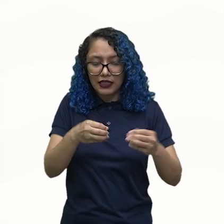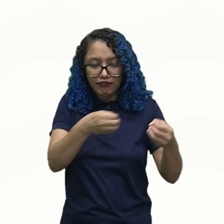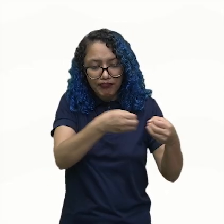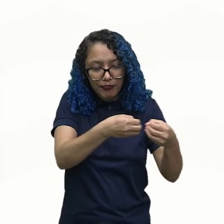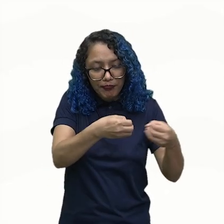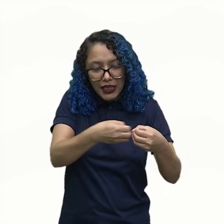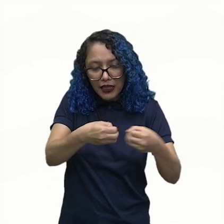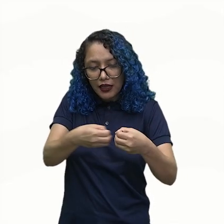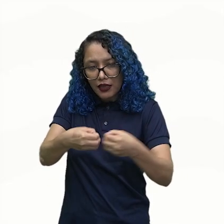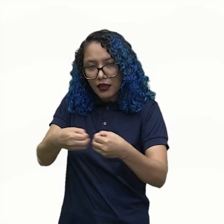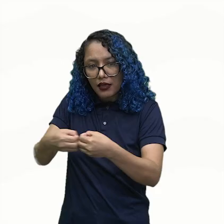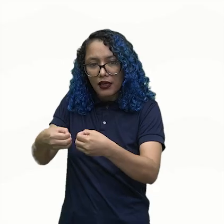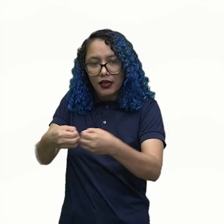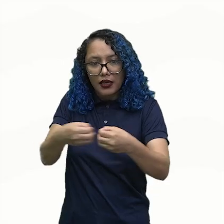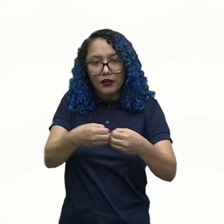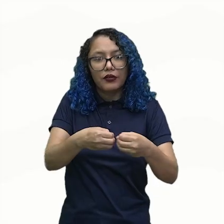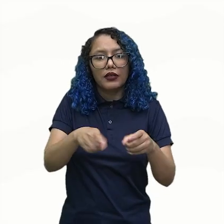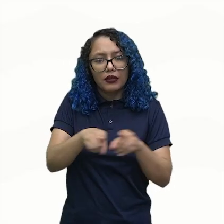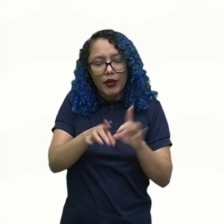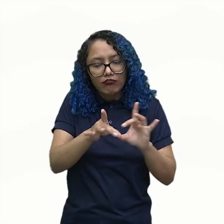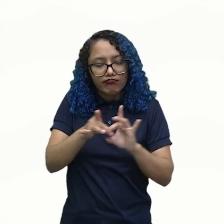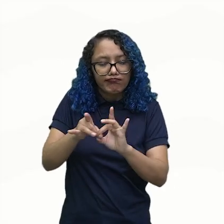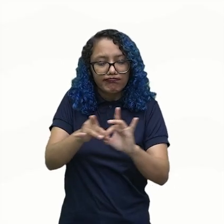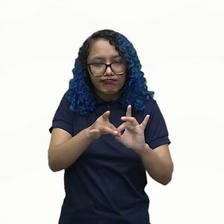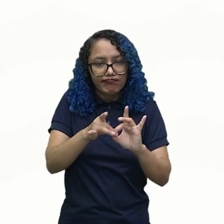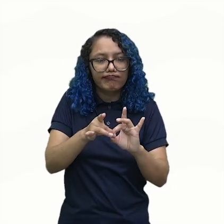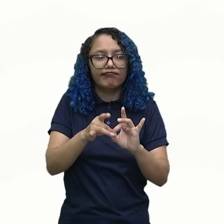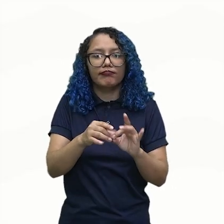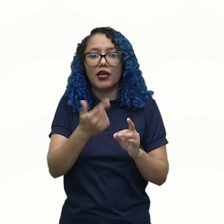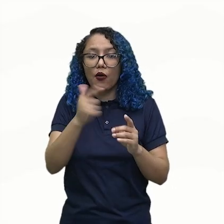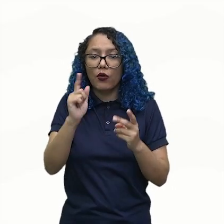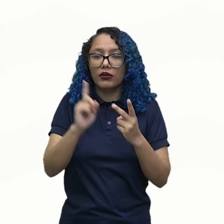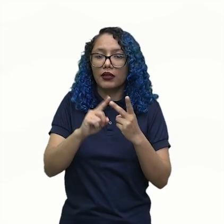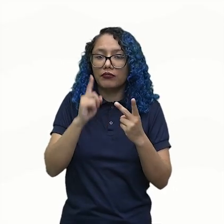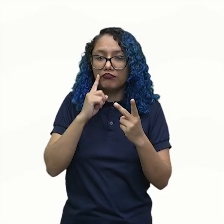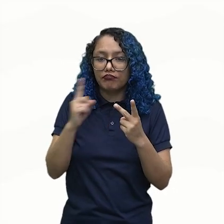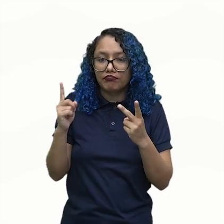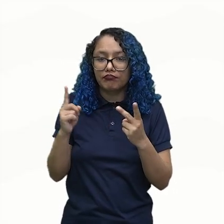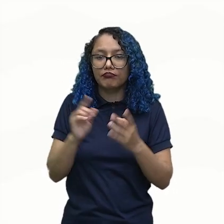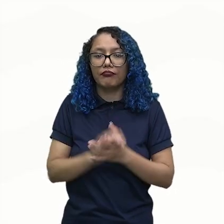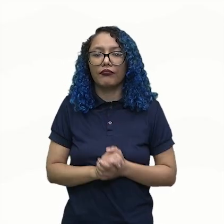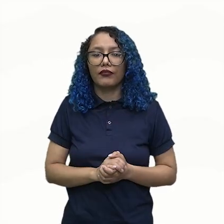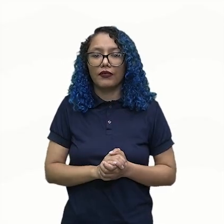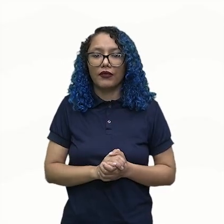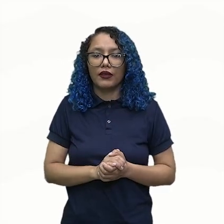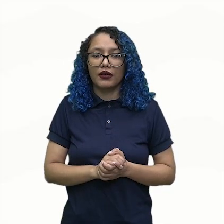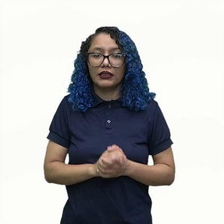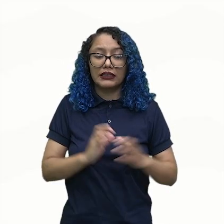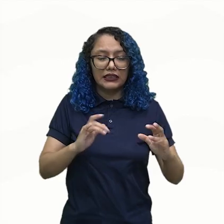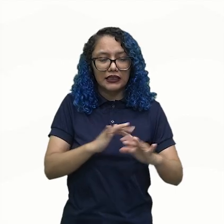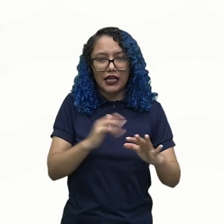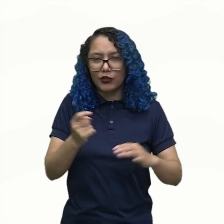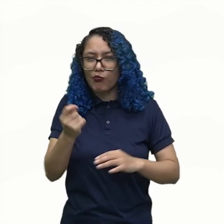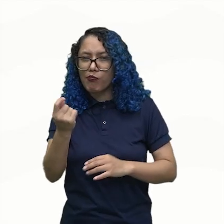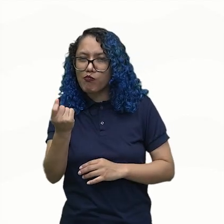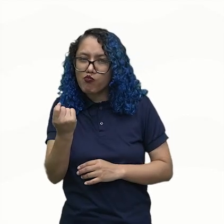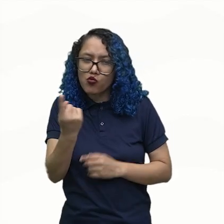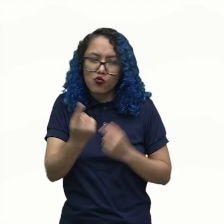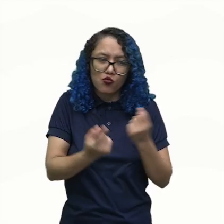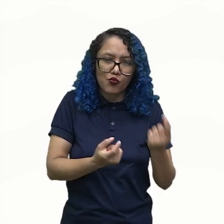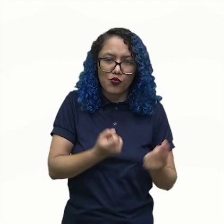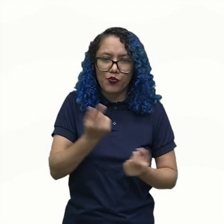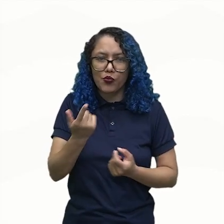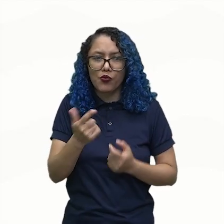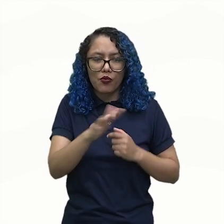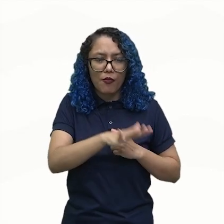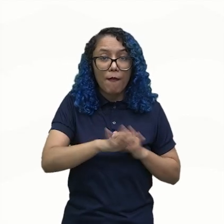tá? Com forte integração territorial entre elas. Na rede urbana rarefeita, poucas cidades distribuídas em